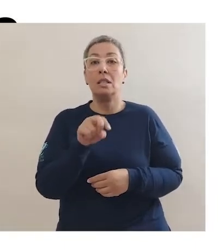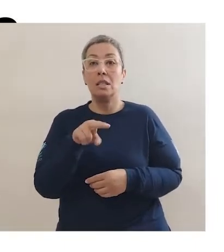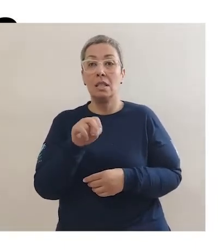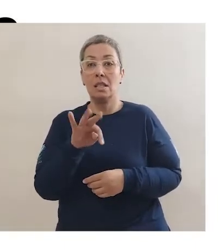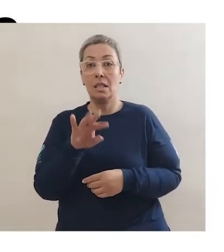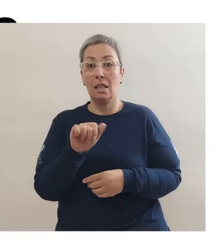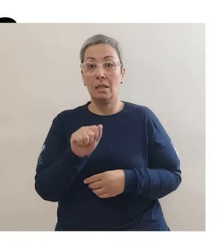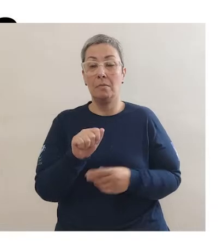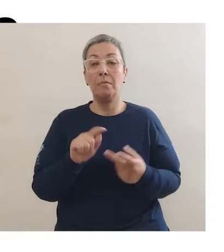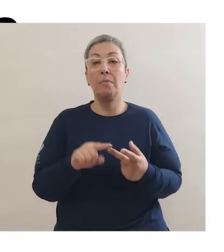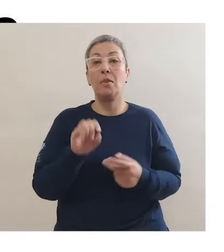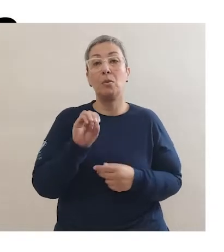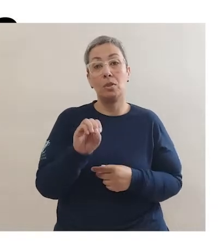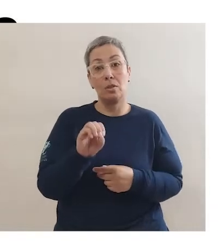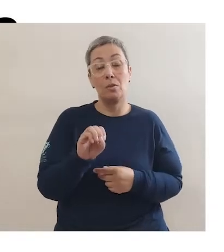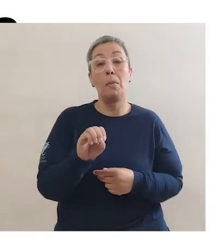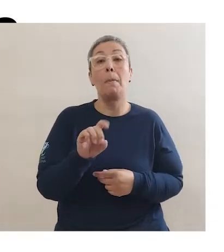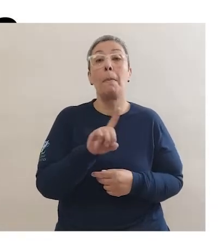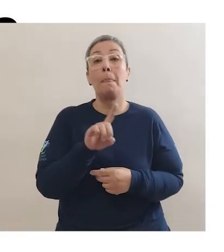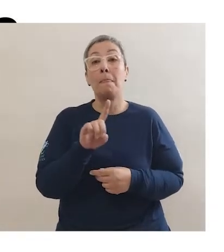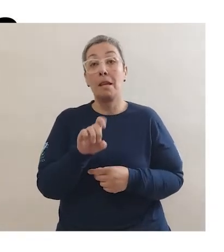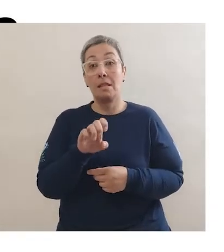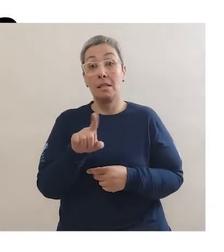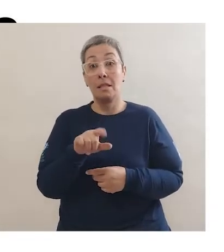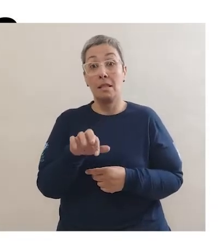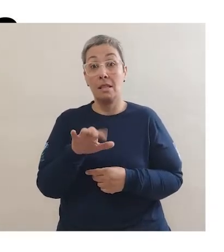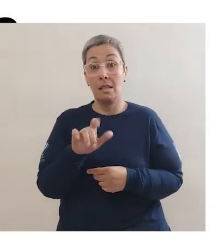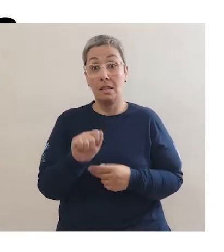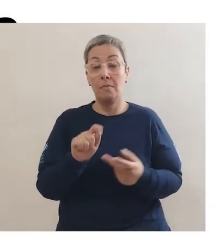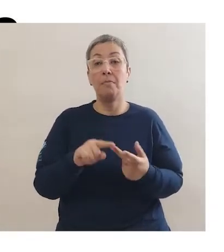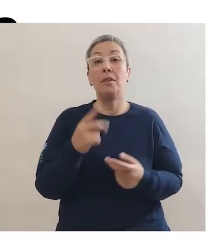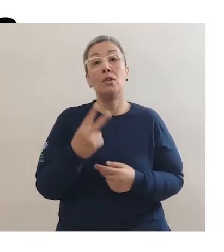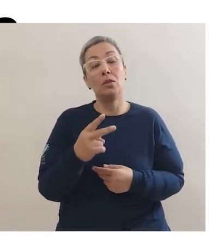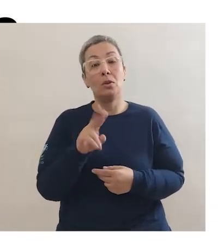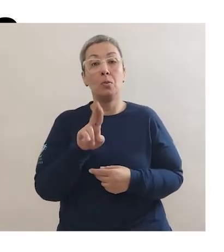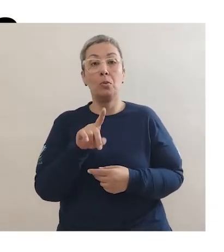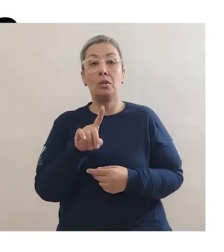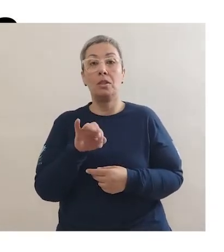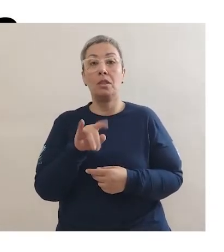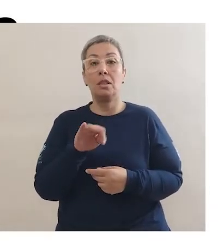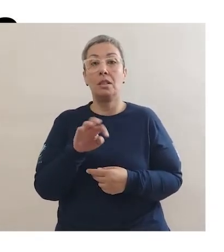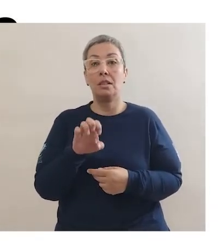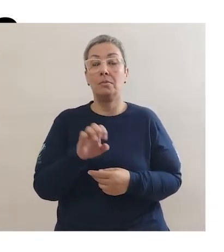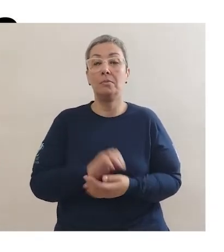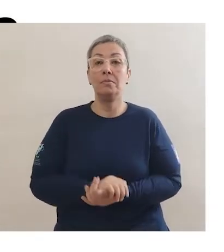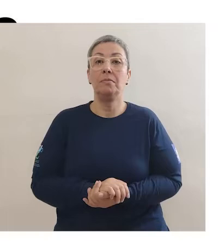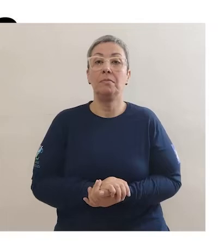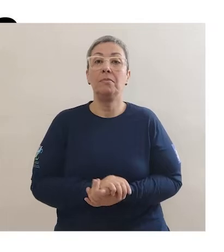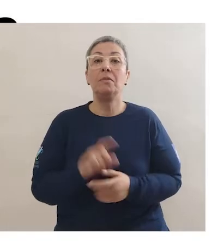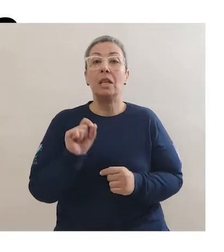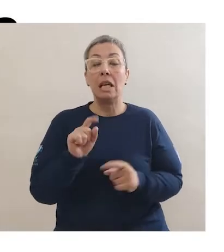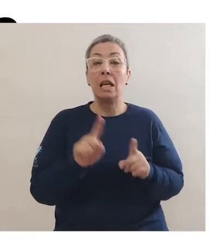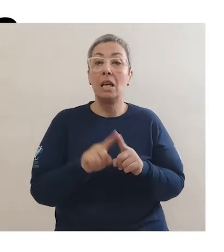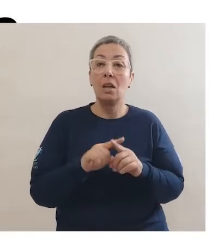significa 10.000 mais 4.000 mais 100 mais 60 mais 2.